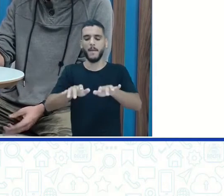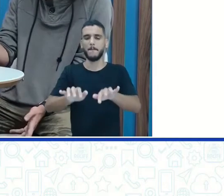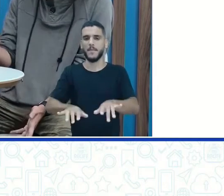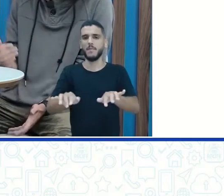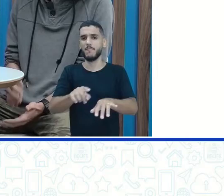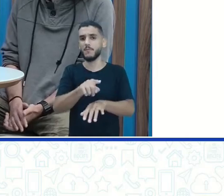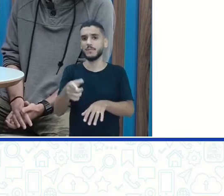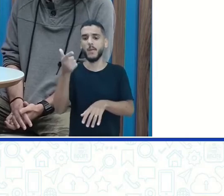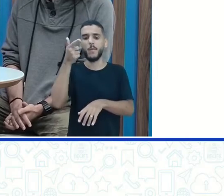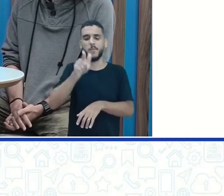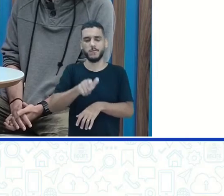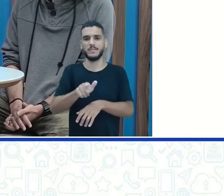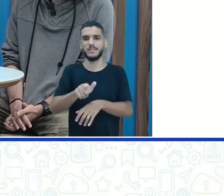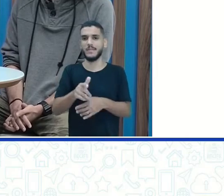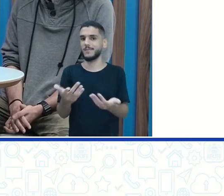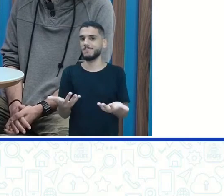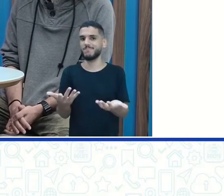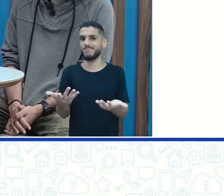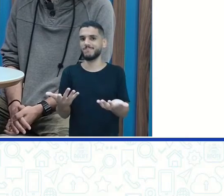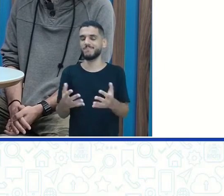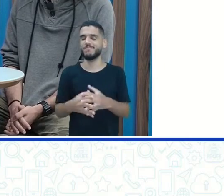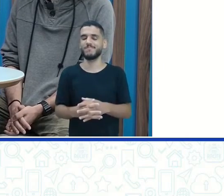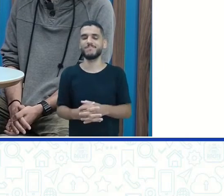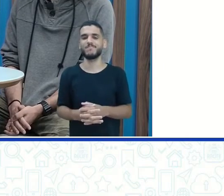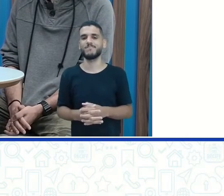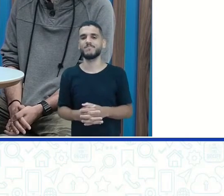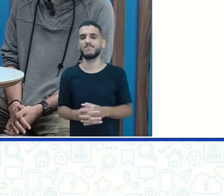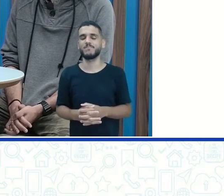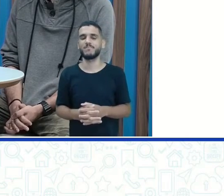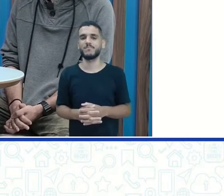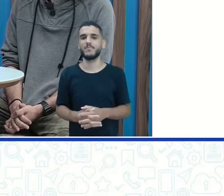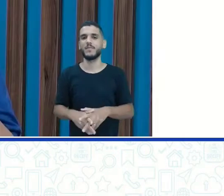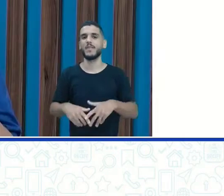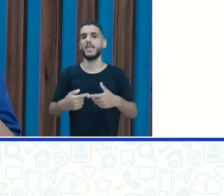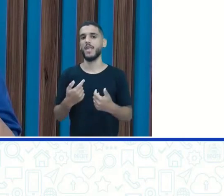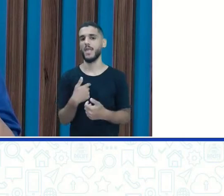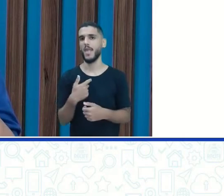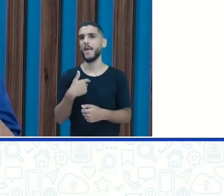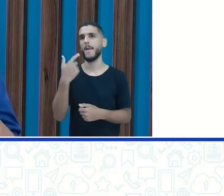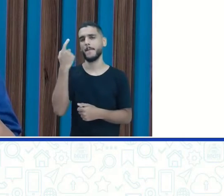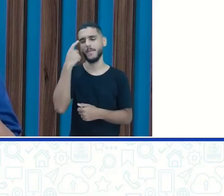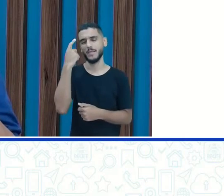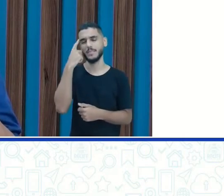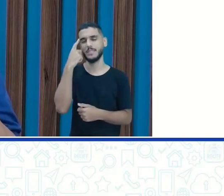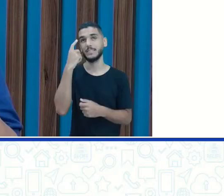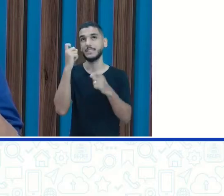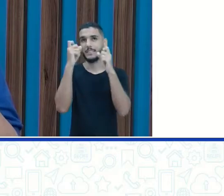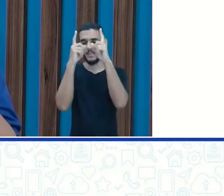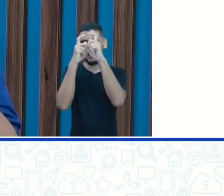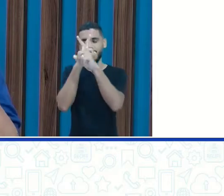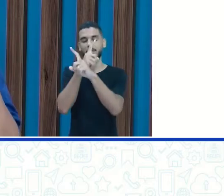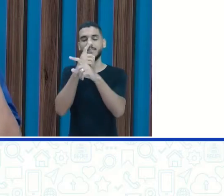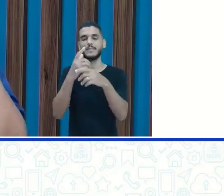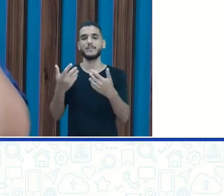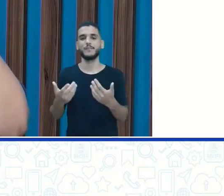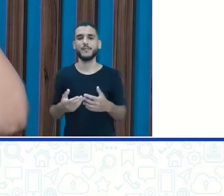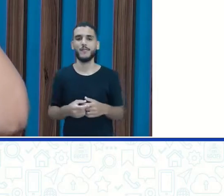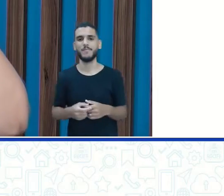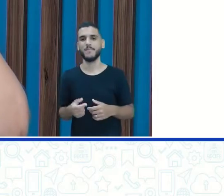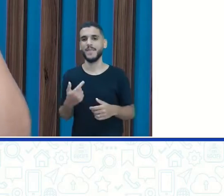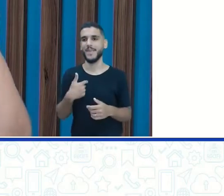verdade, vocês vão conseguir tocar. E olha, gente, eu pensei que era difícil. Eu fiquei,